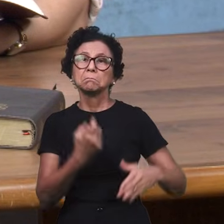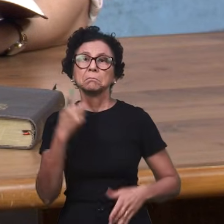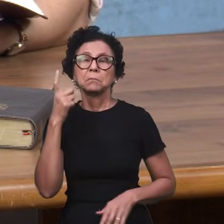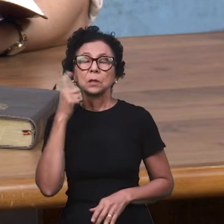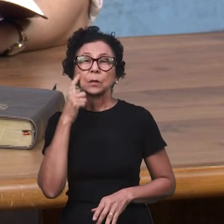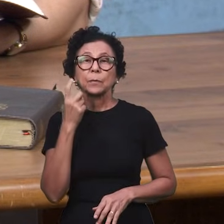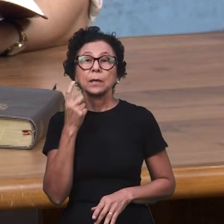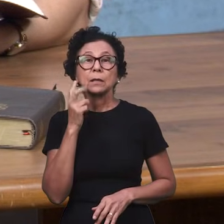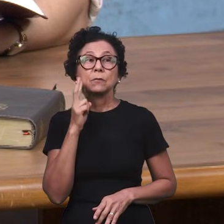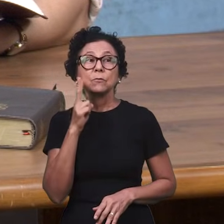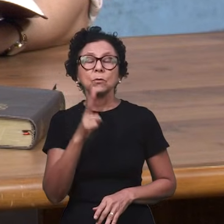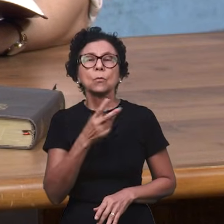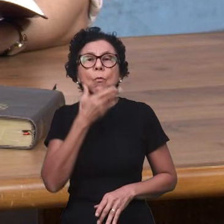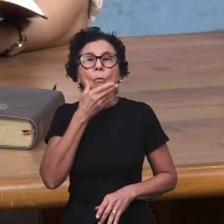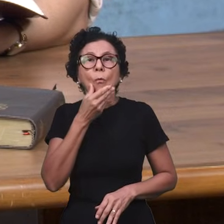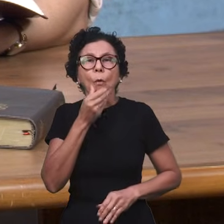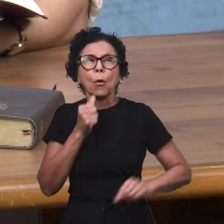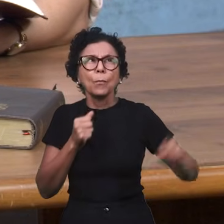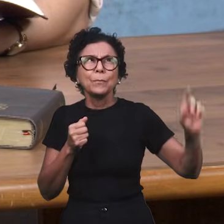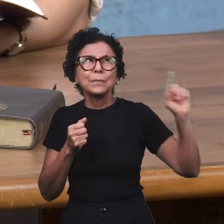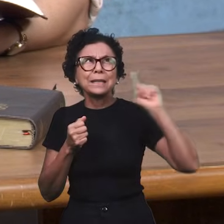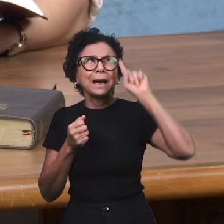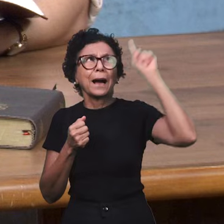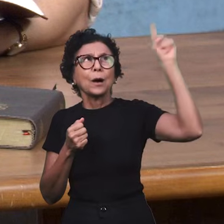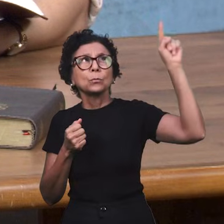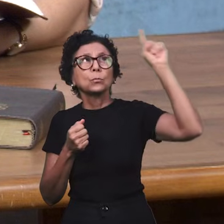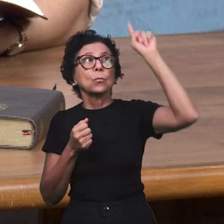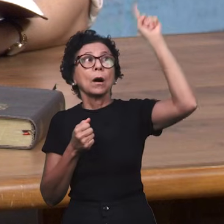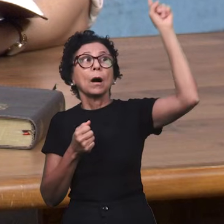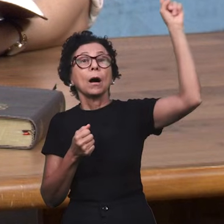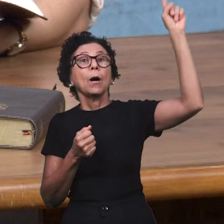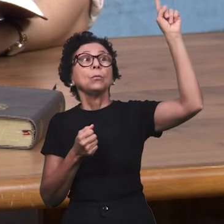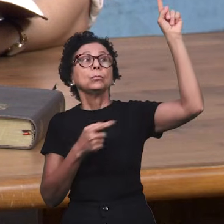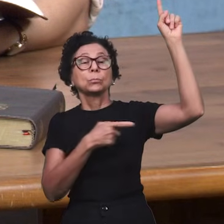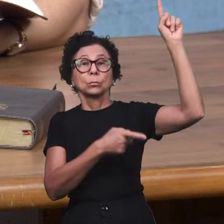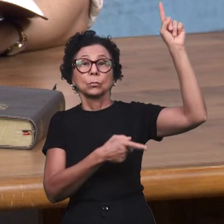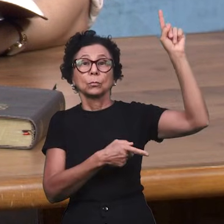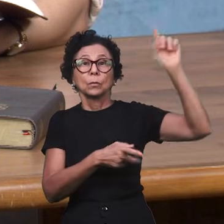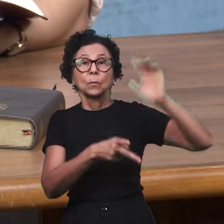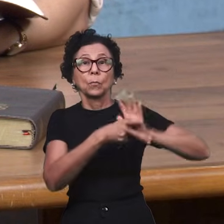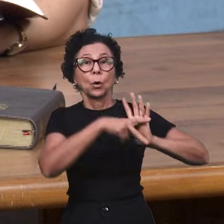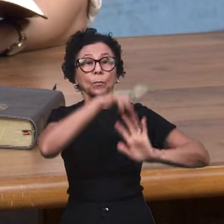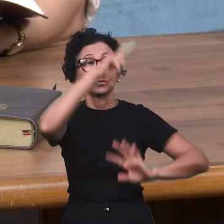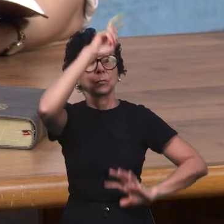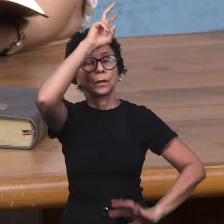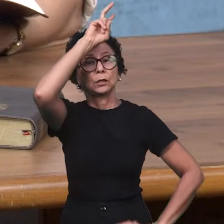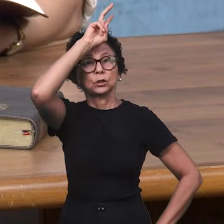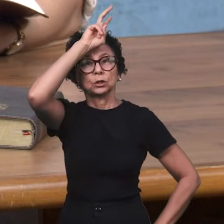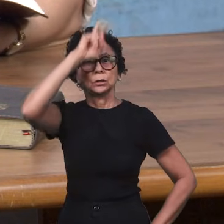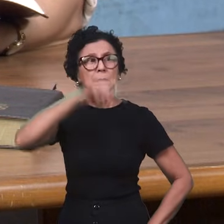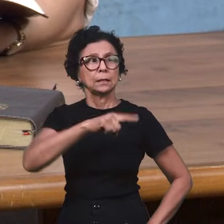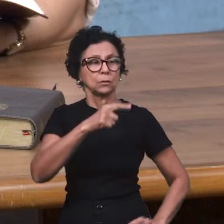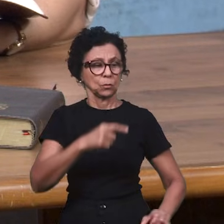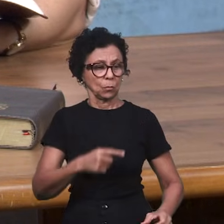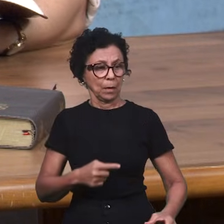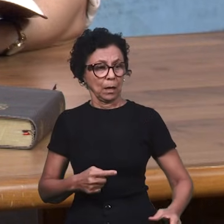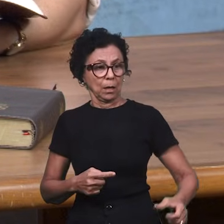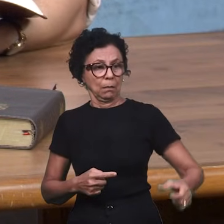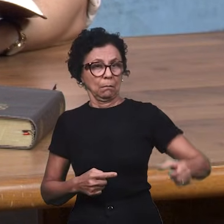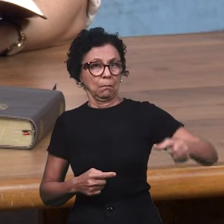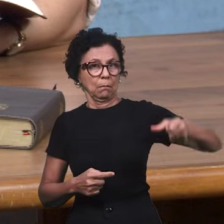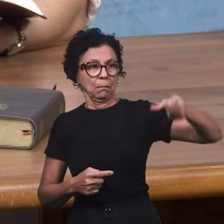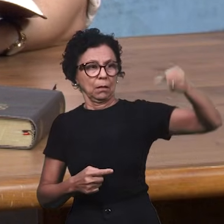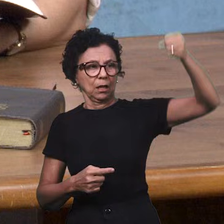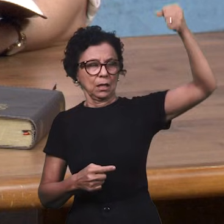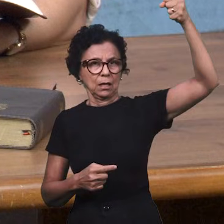côvados, e trazia o egípcio uma lança na mão, como o órgão do tecelão, mas